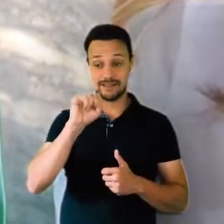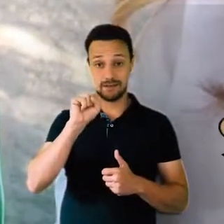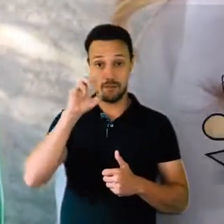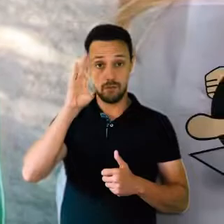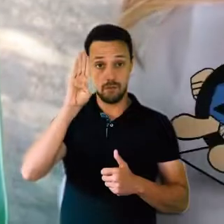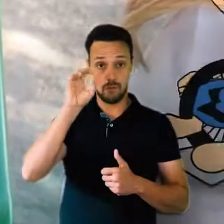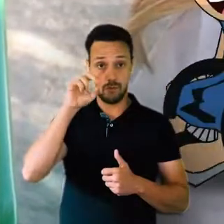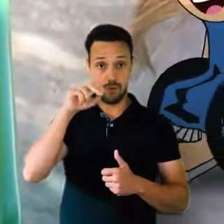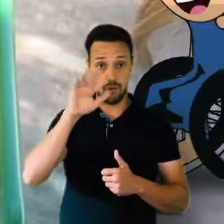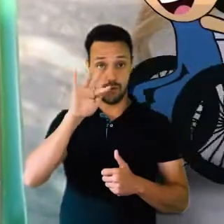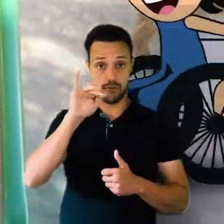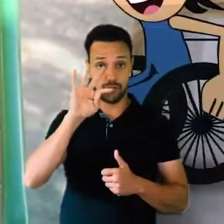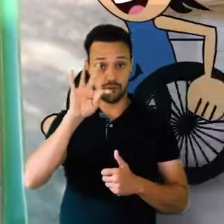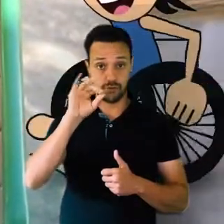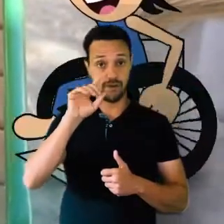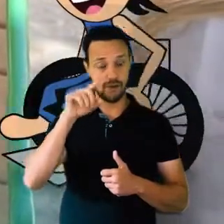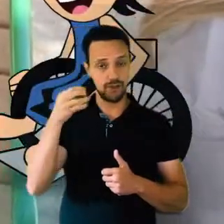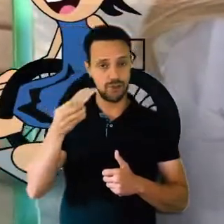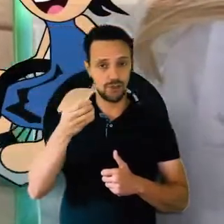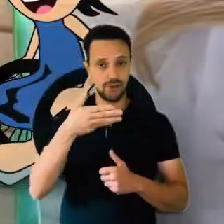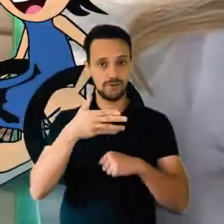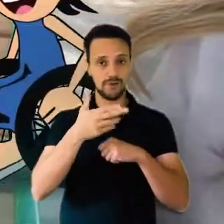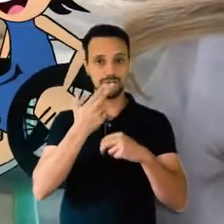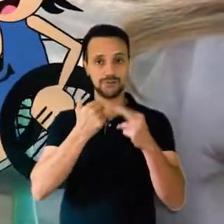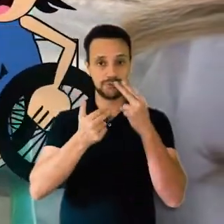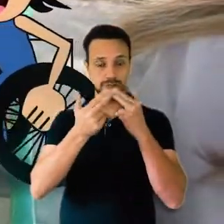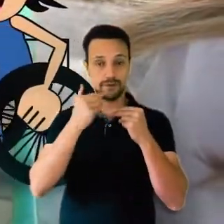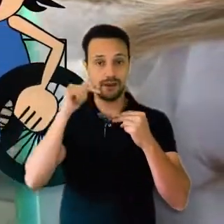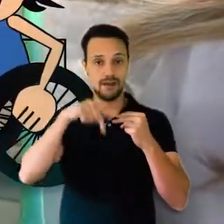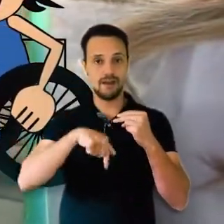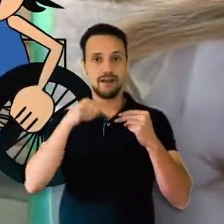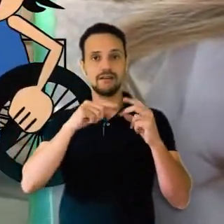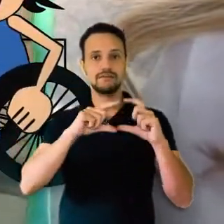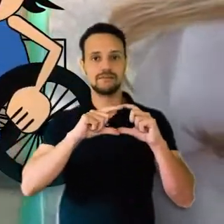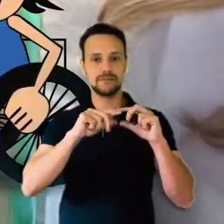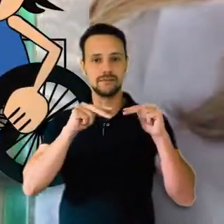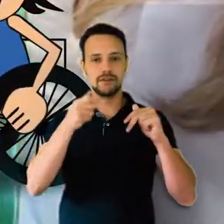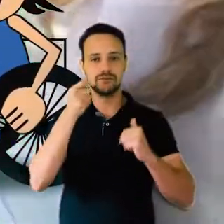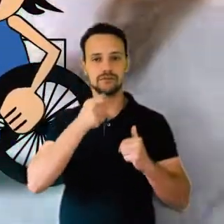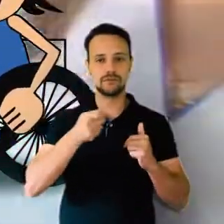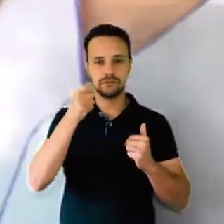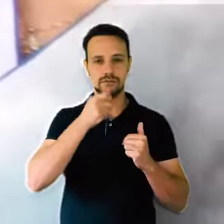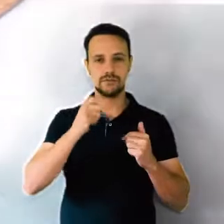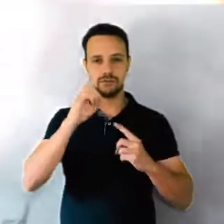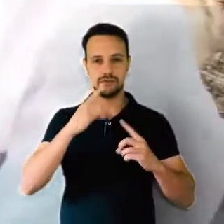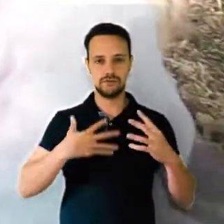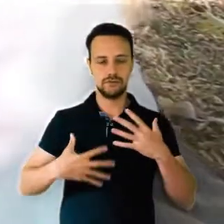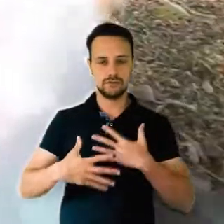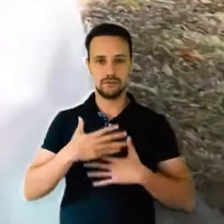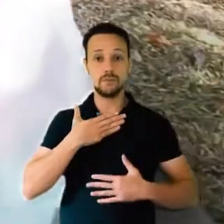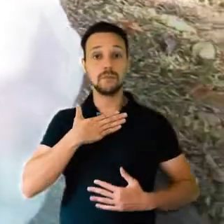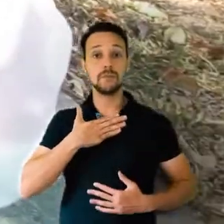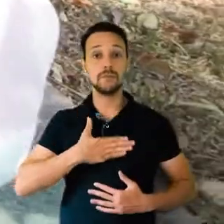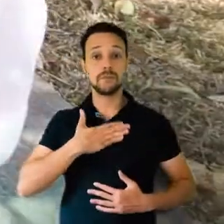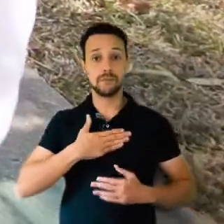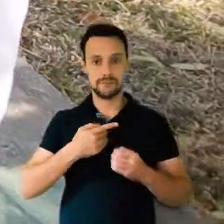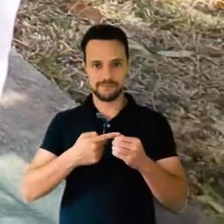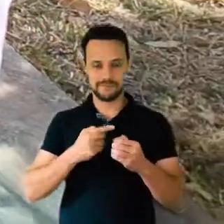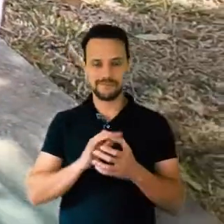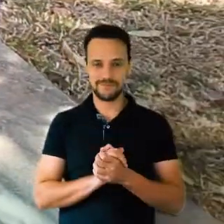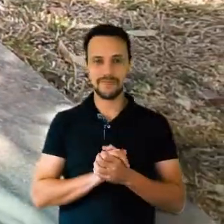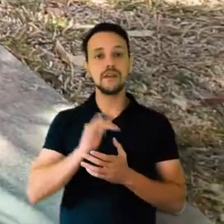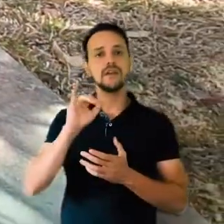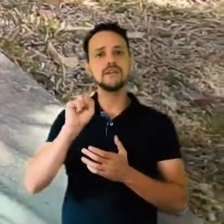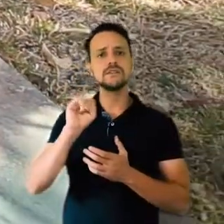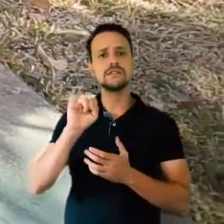Isis Bonfito é a nova Nutri aqui da ADFIP, Associação dos Deficientes Físicos de Poços de Caldas. E